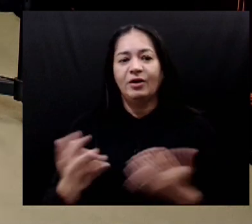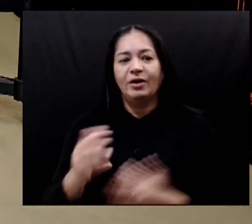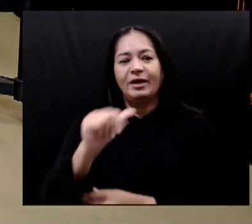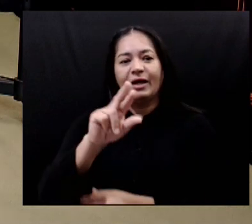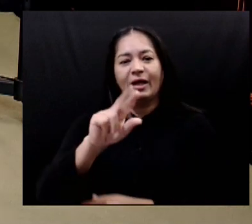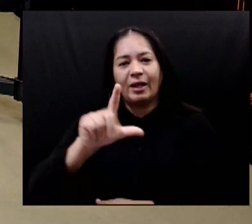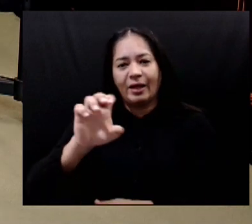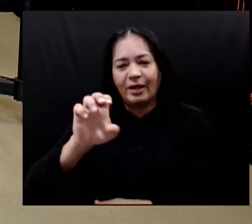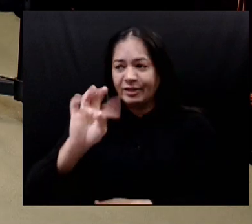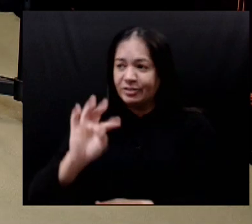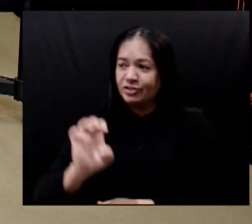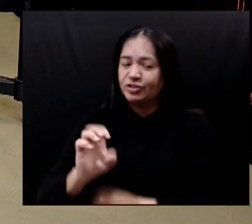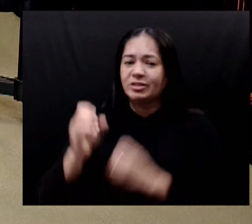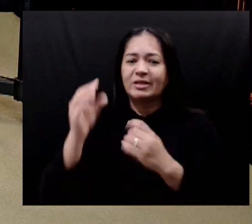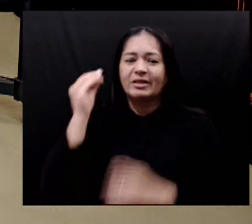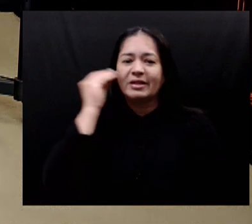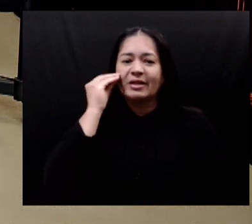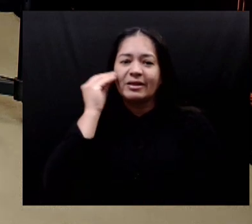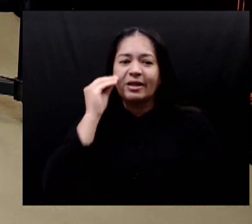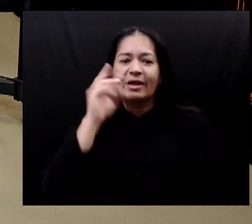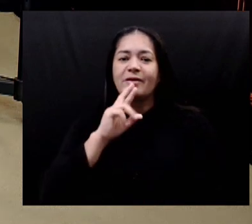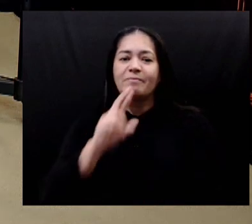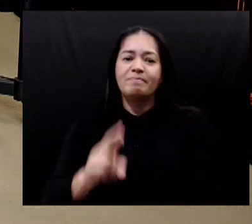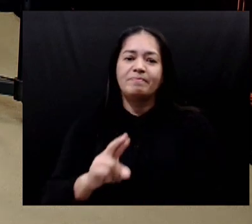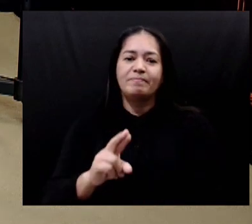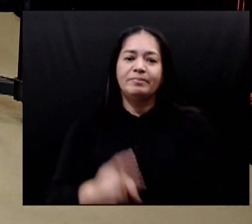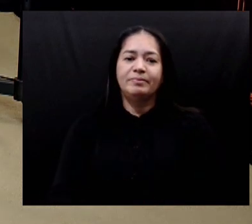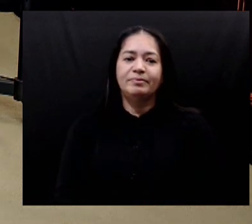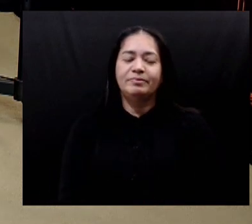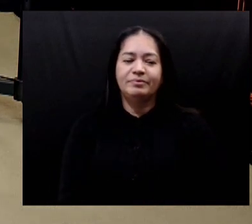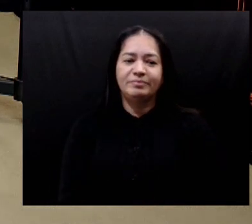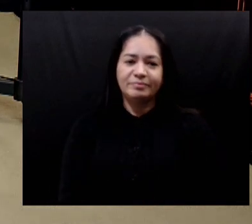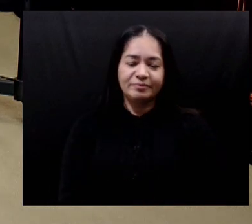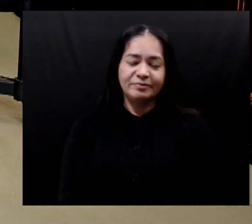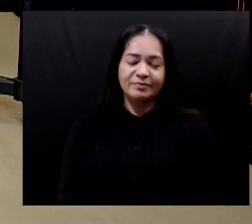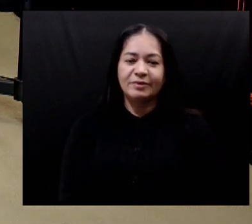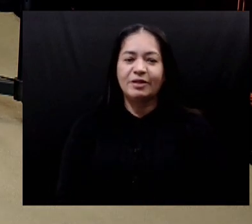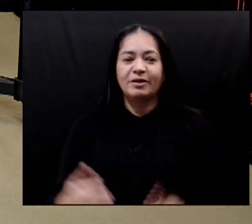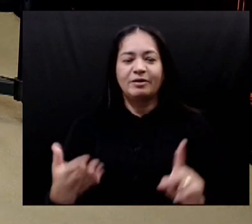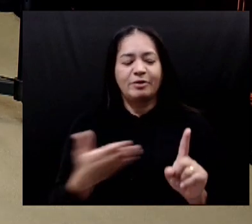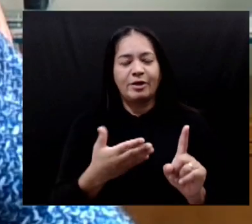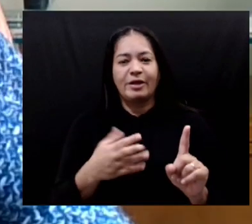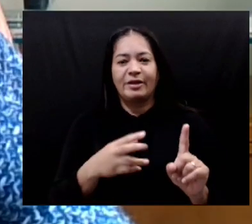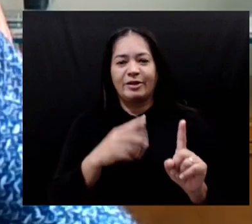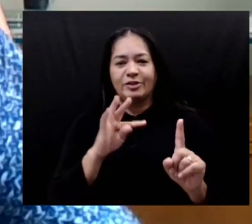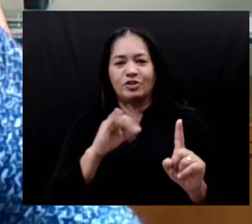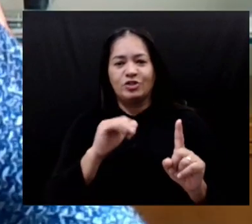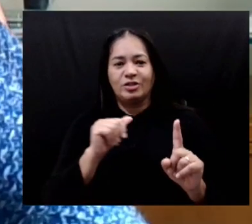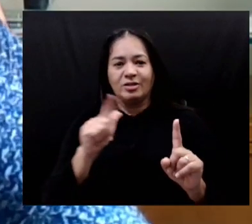tentar responder para o Tiago, lá do Jardim Chapadão. Arlete, por favor.